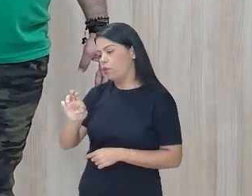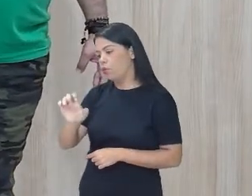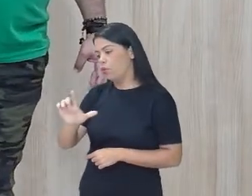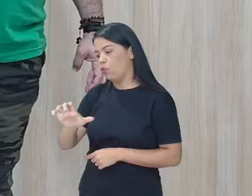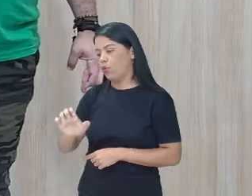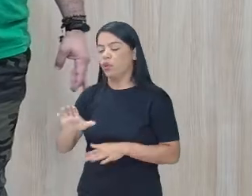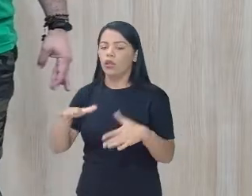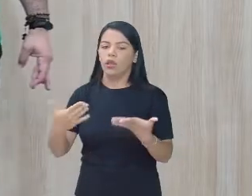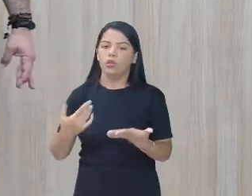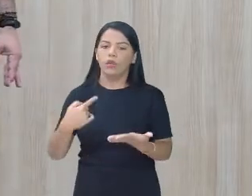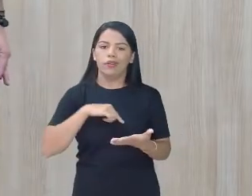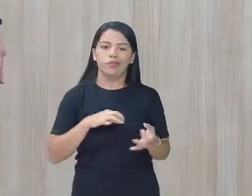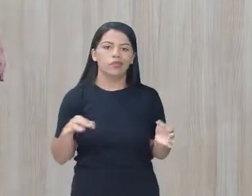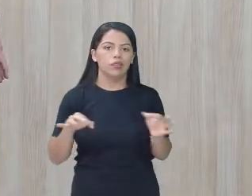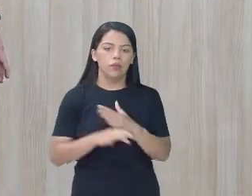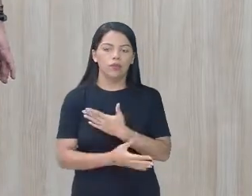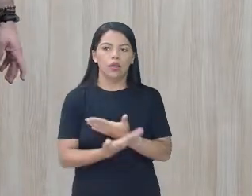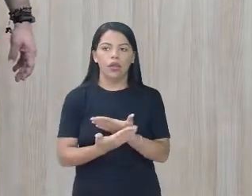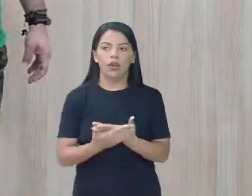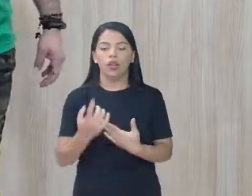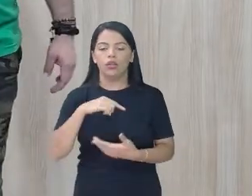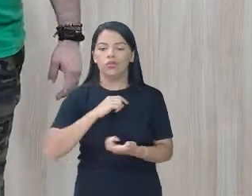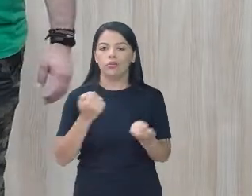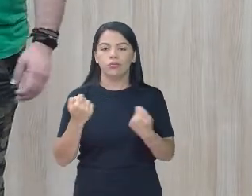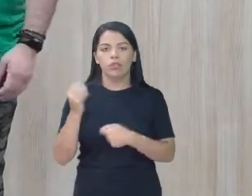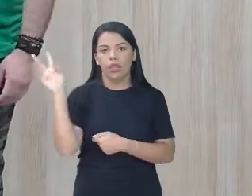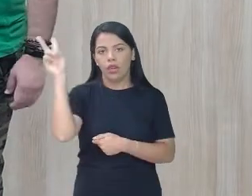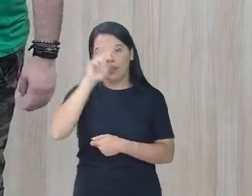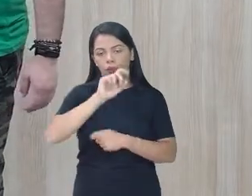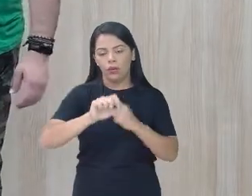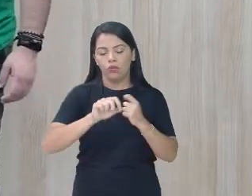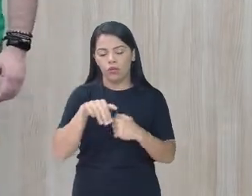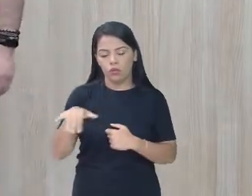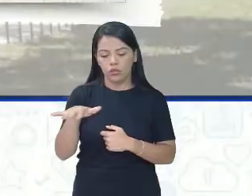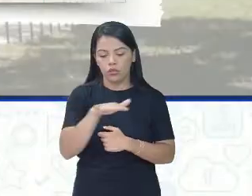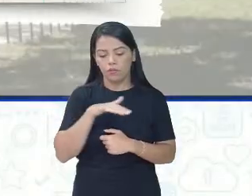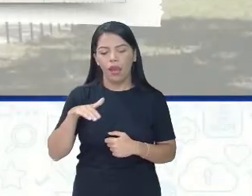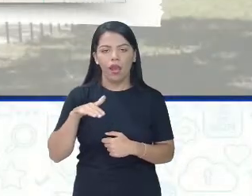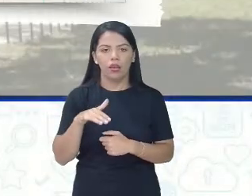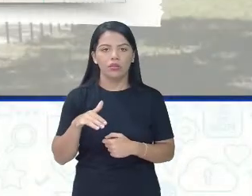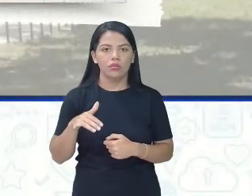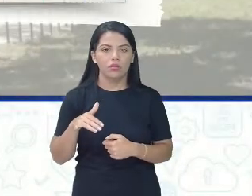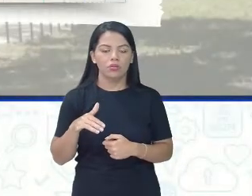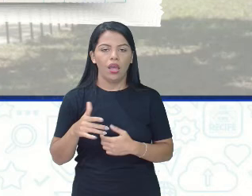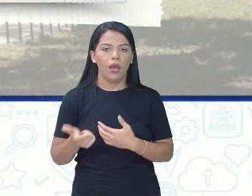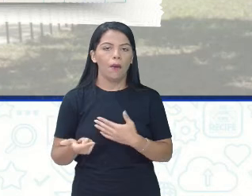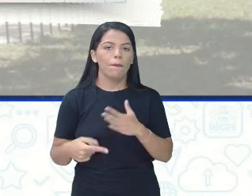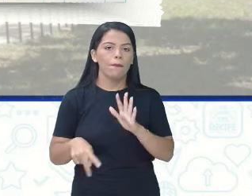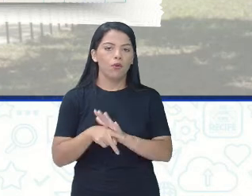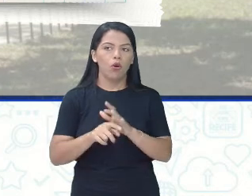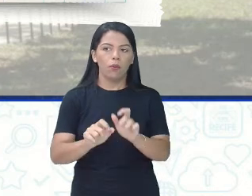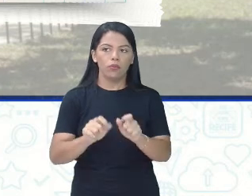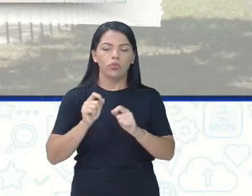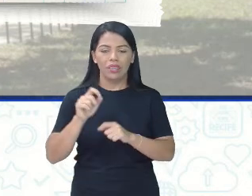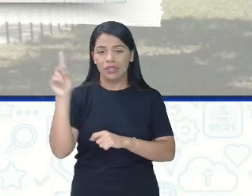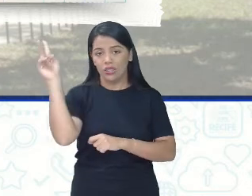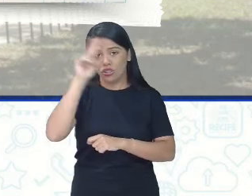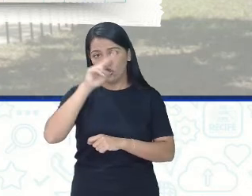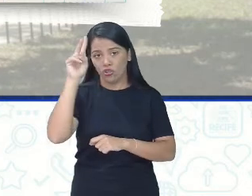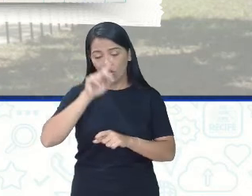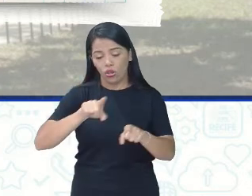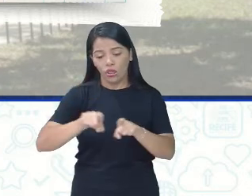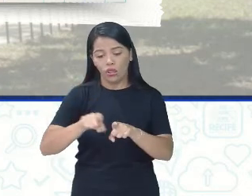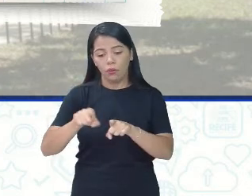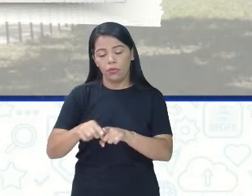gente tem que lembrar que esses espaços, eles funcionam, né, como espaços de história e